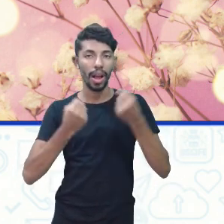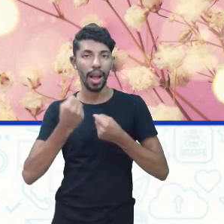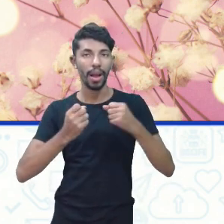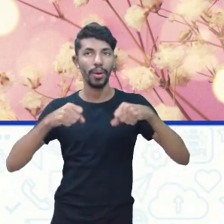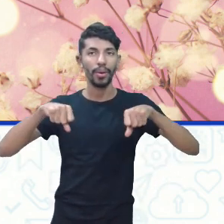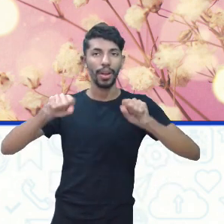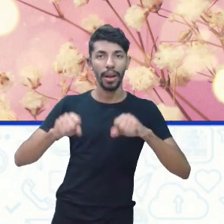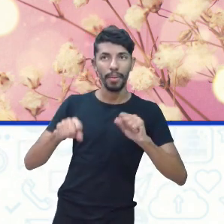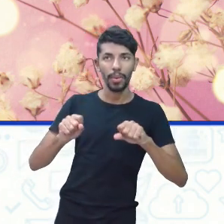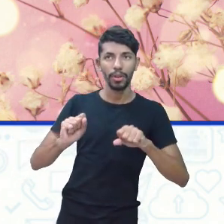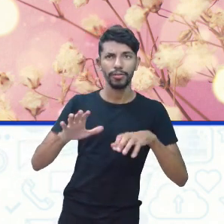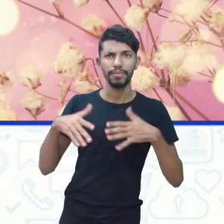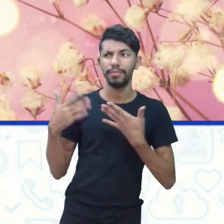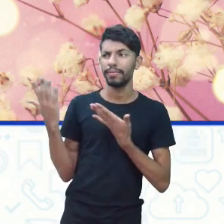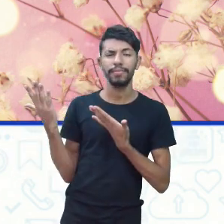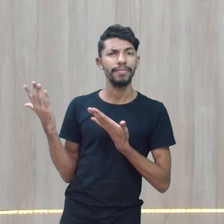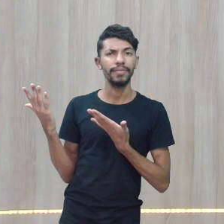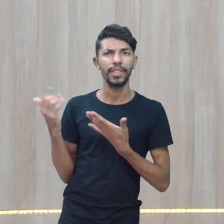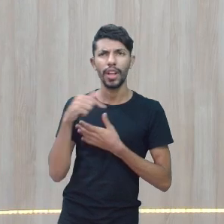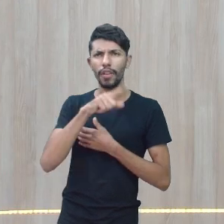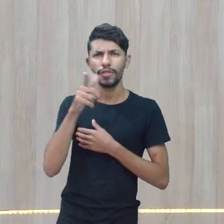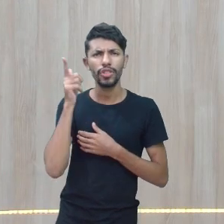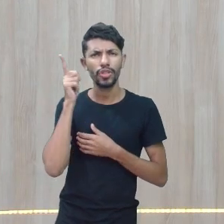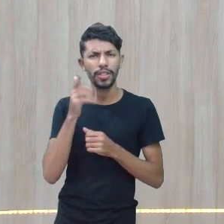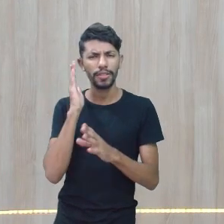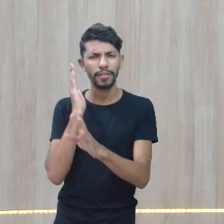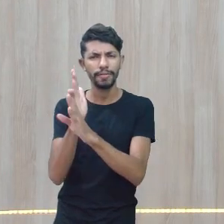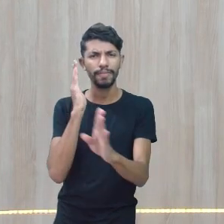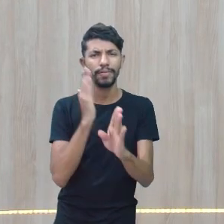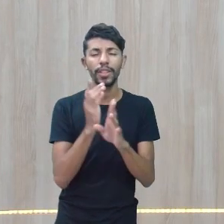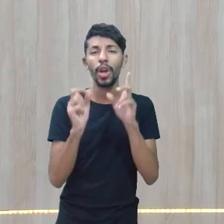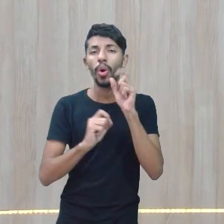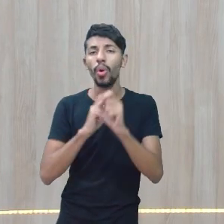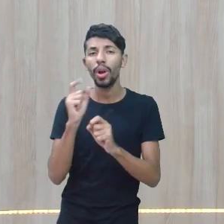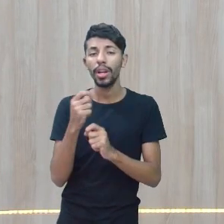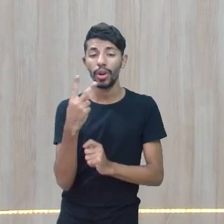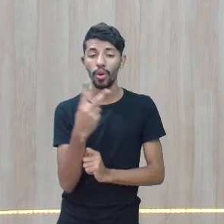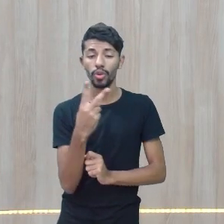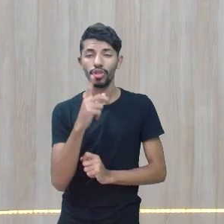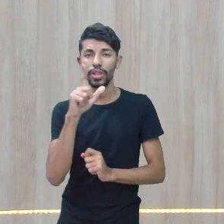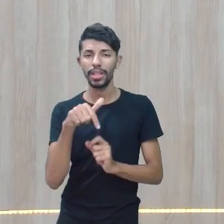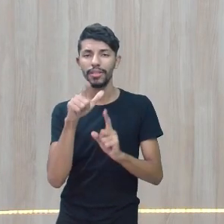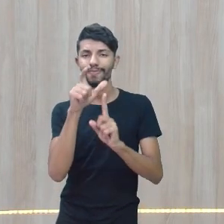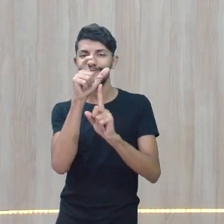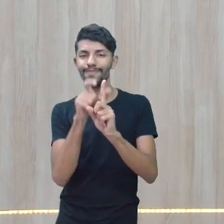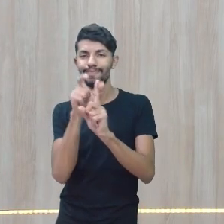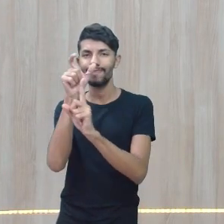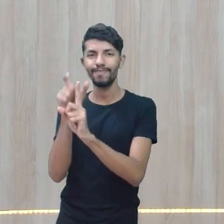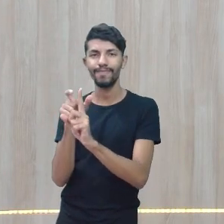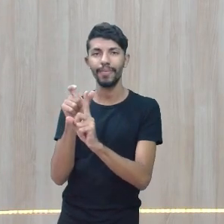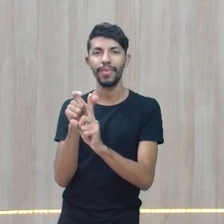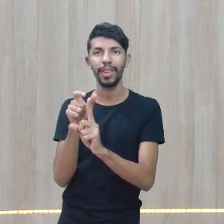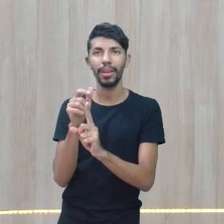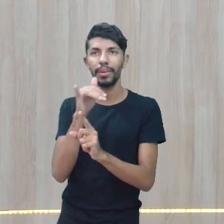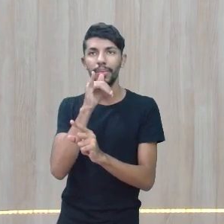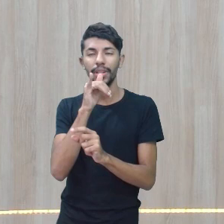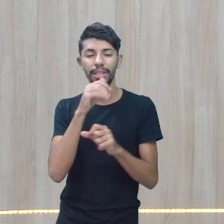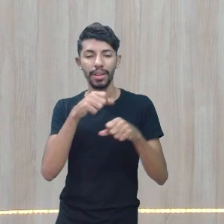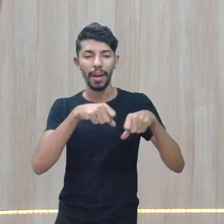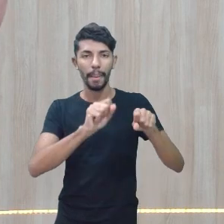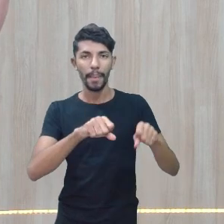aí? Vocês conseguem identificar que os dois são sujeito? Então, nós temos aí um